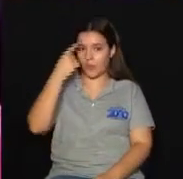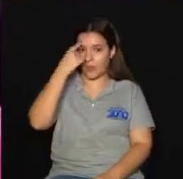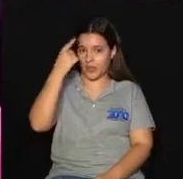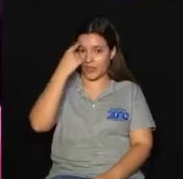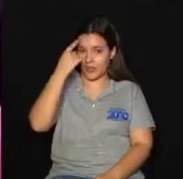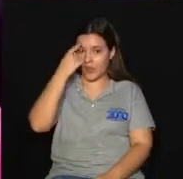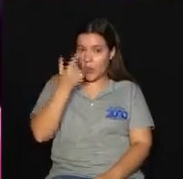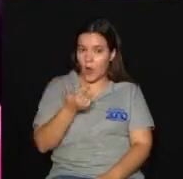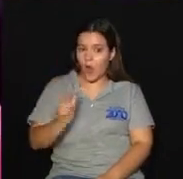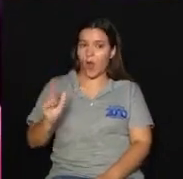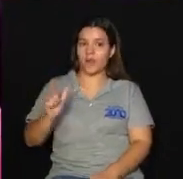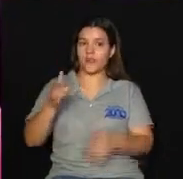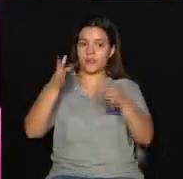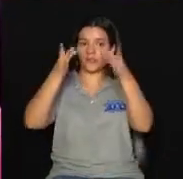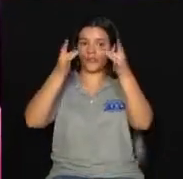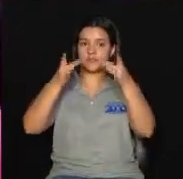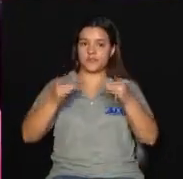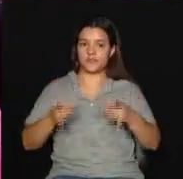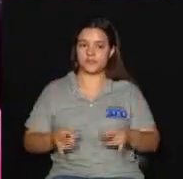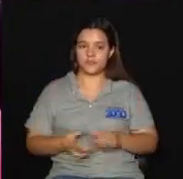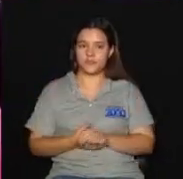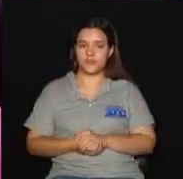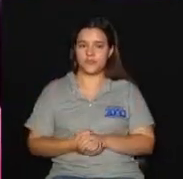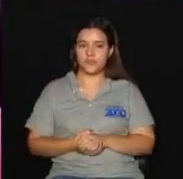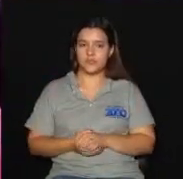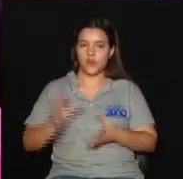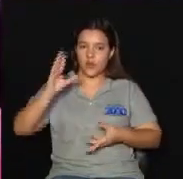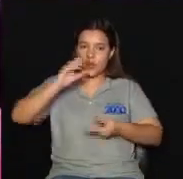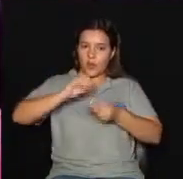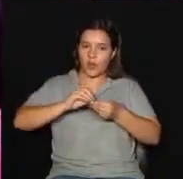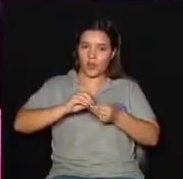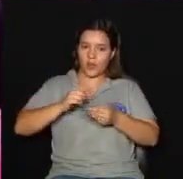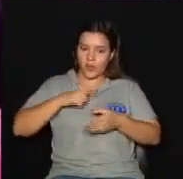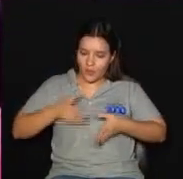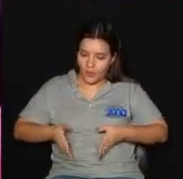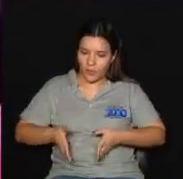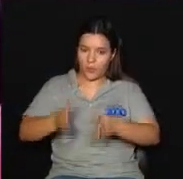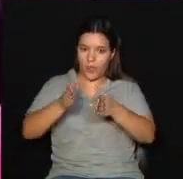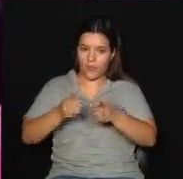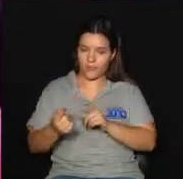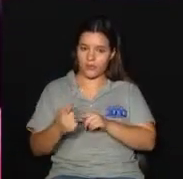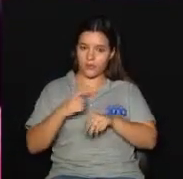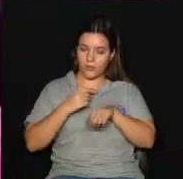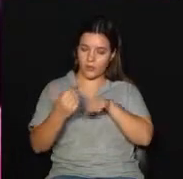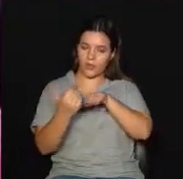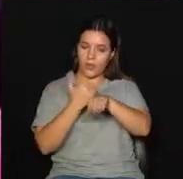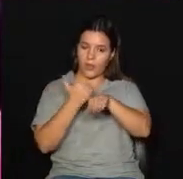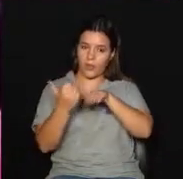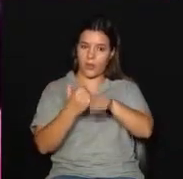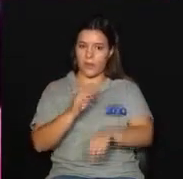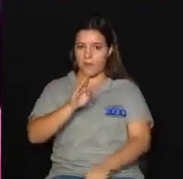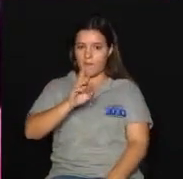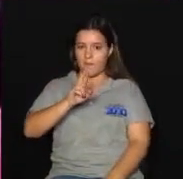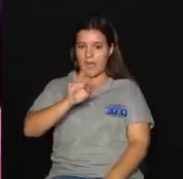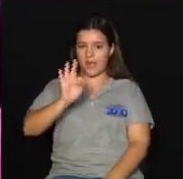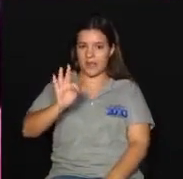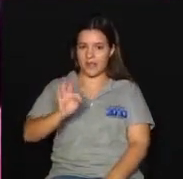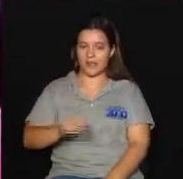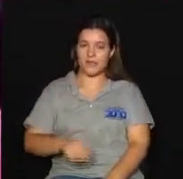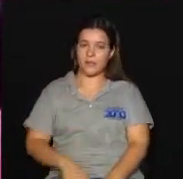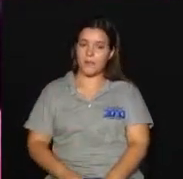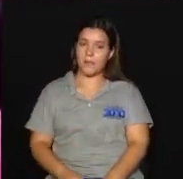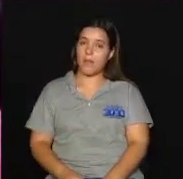um outro detalhe. A conclusão das obras do BRT deve desafogar